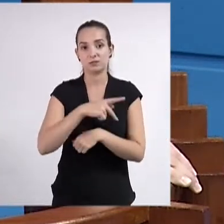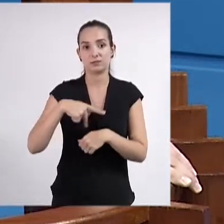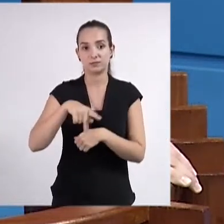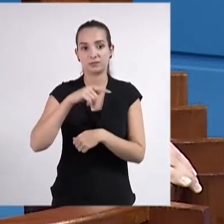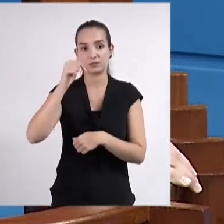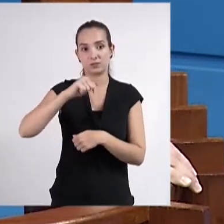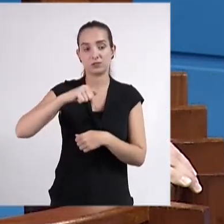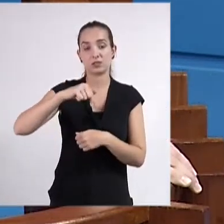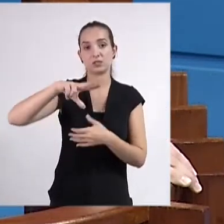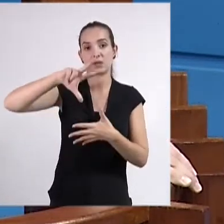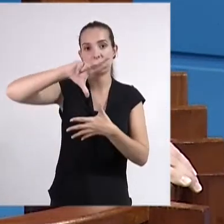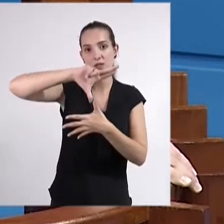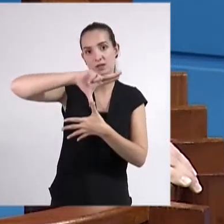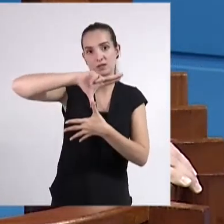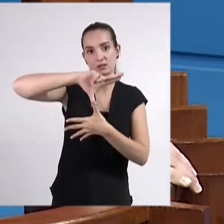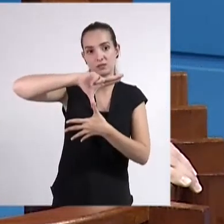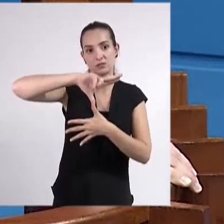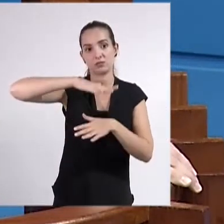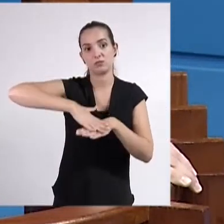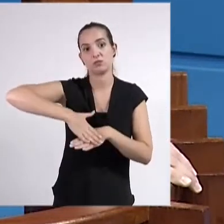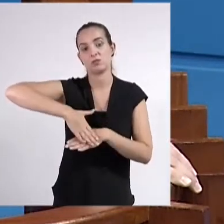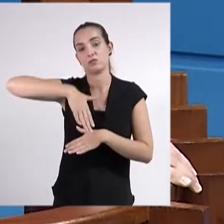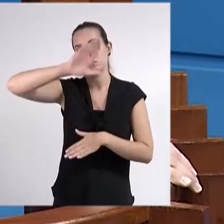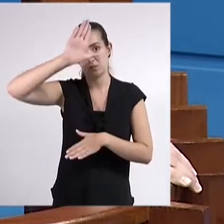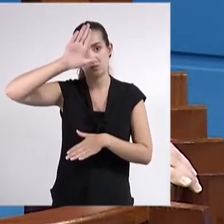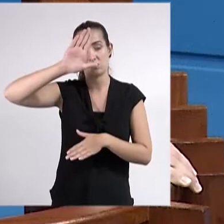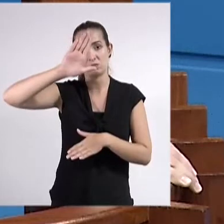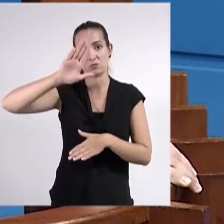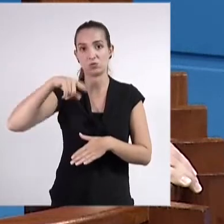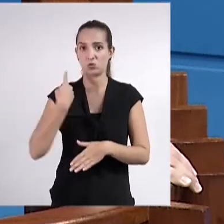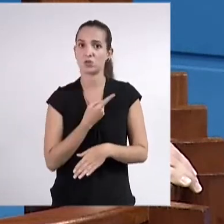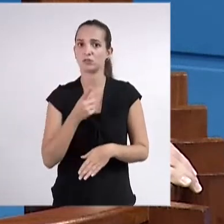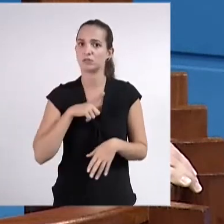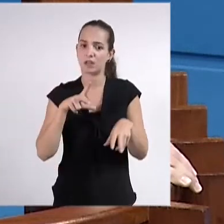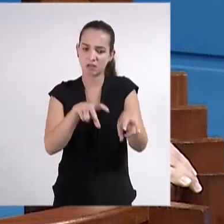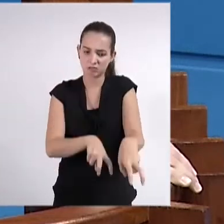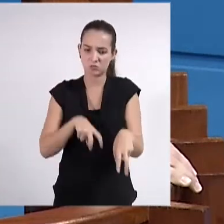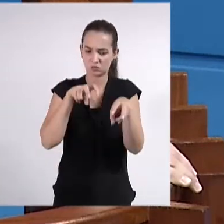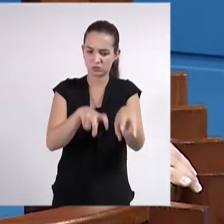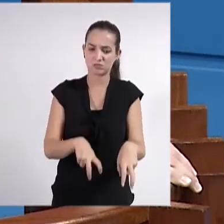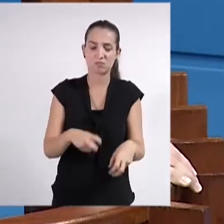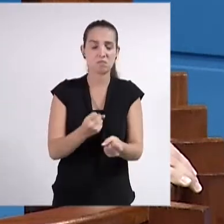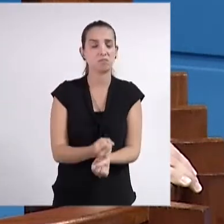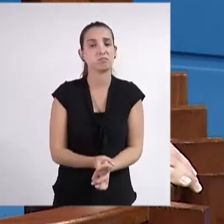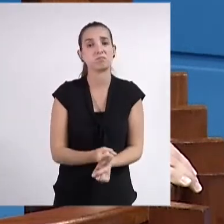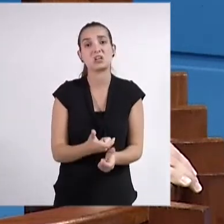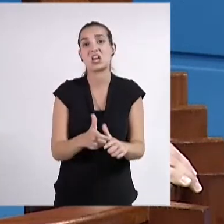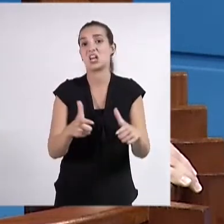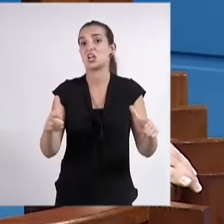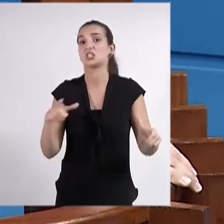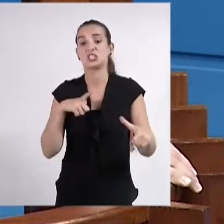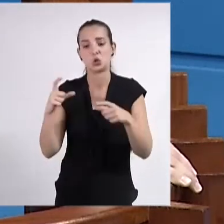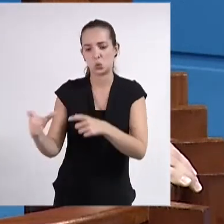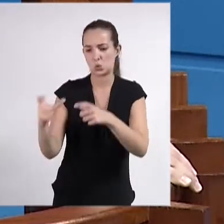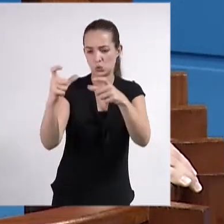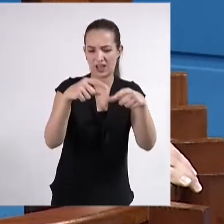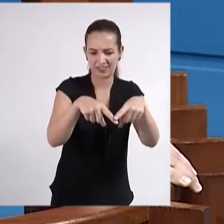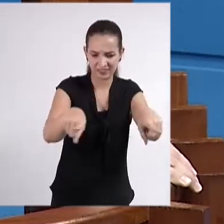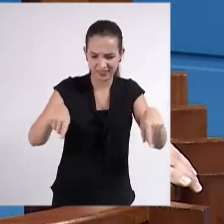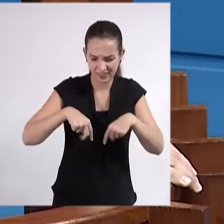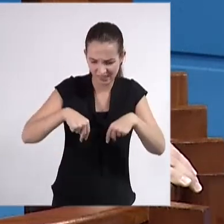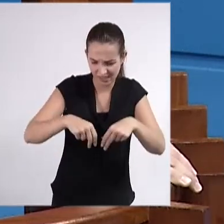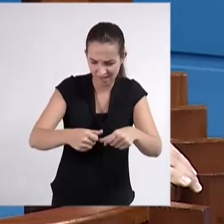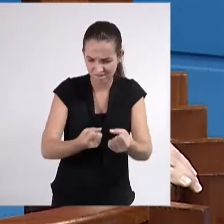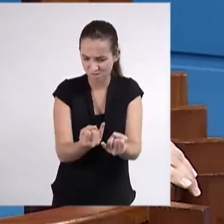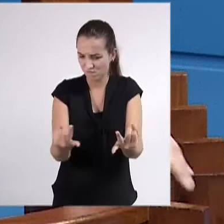temos é produção, é terra para produzir, para implementar a pecuária, a